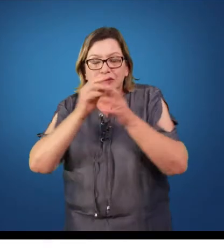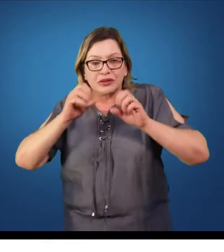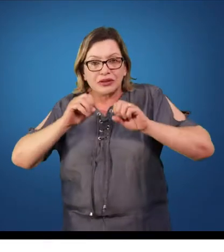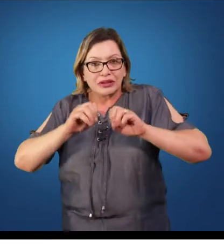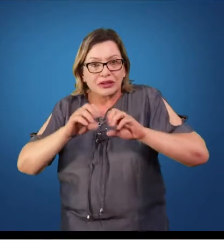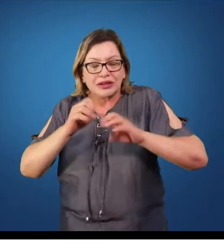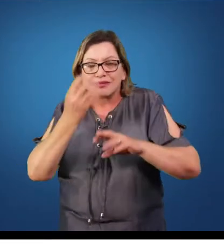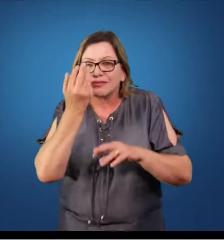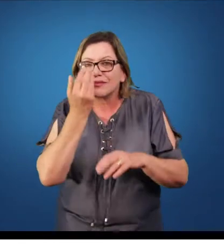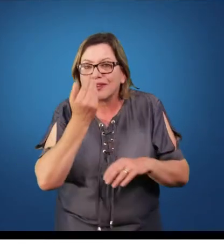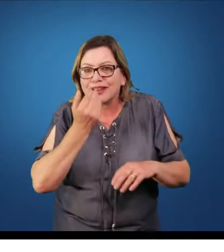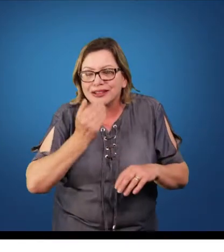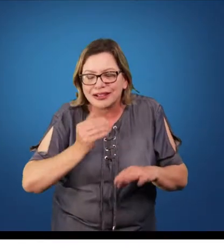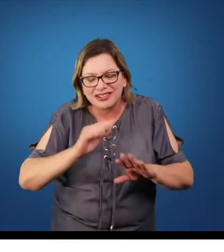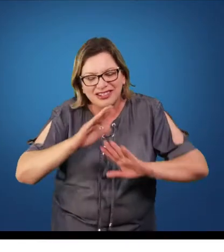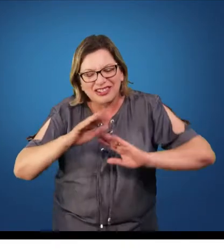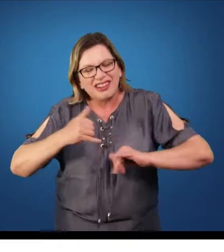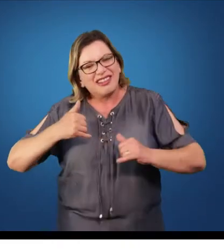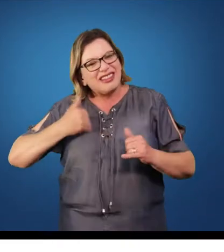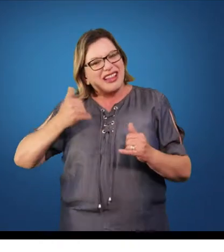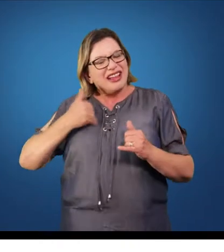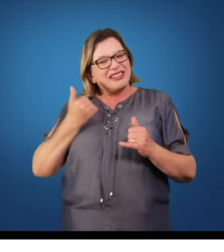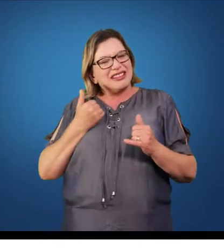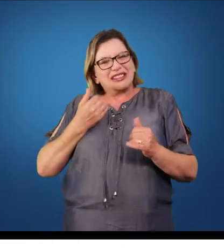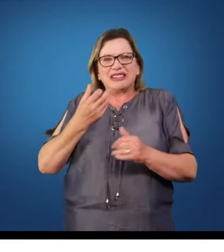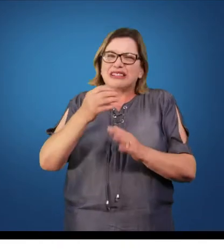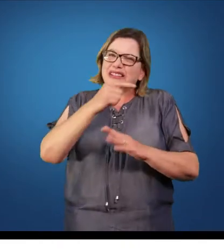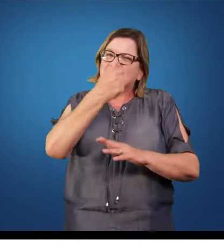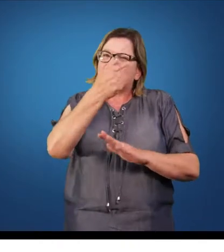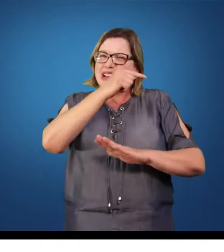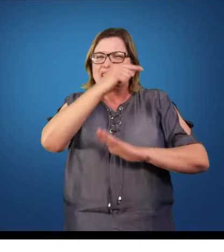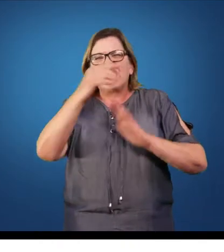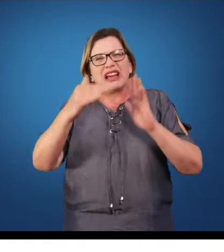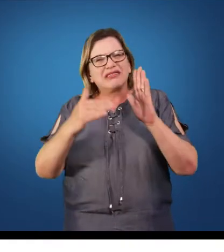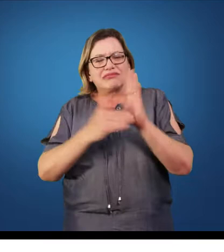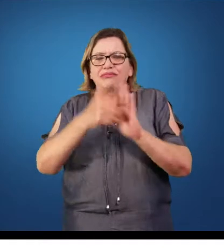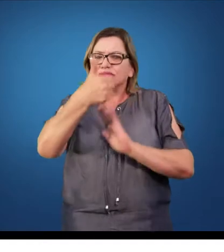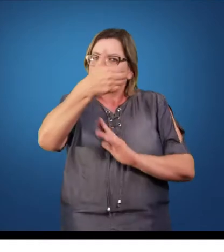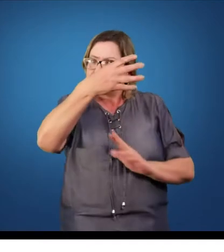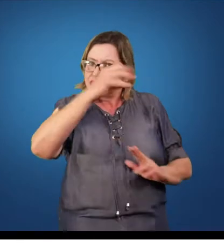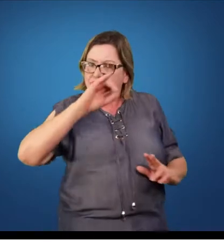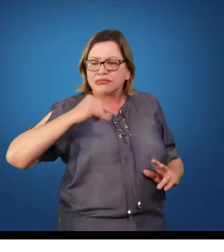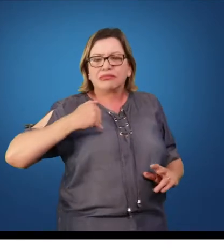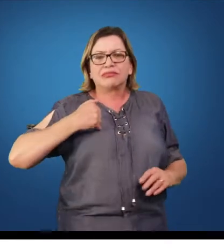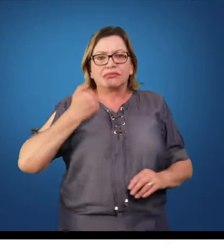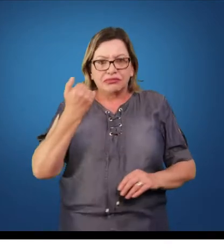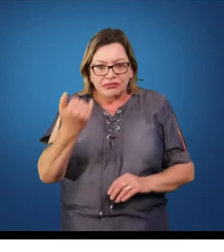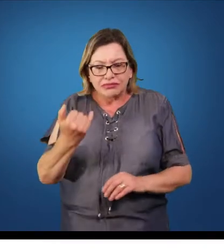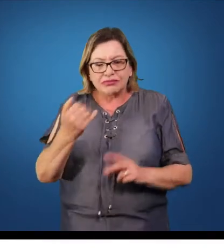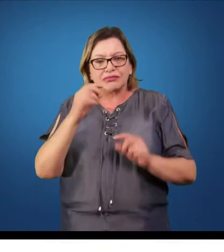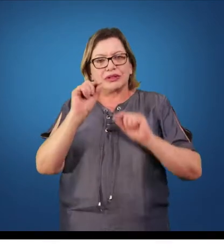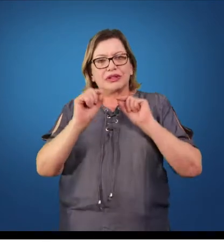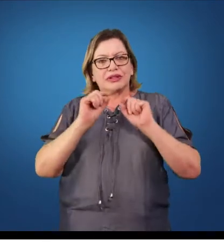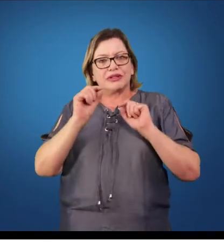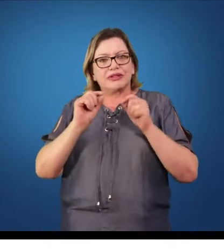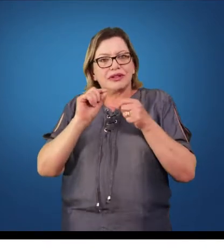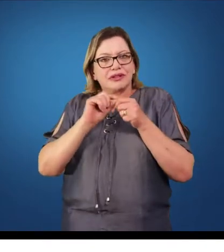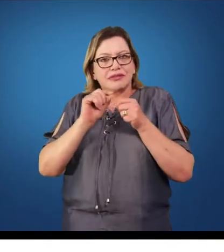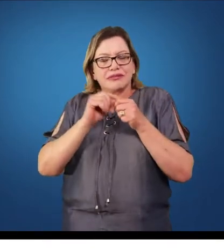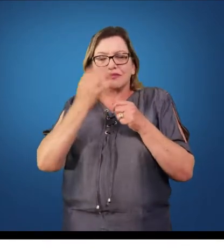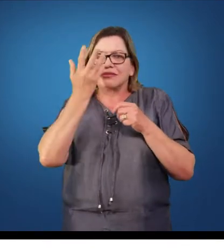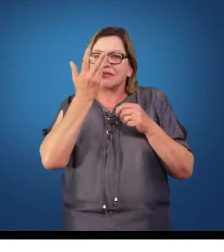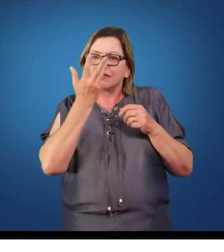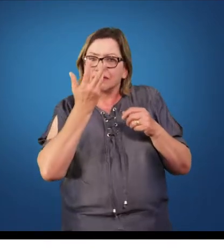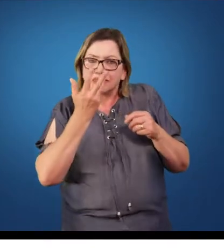para a criançada aí na faixa etária de 7 a 10 anos, no sentido de que fazer com que